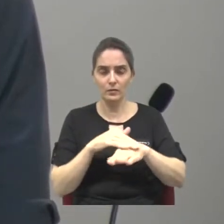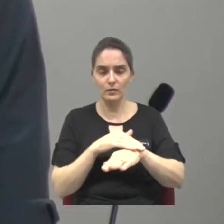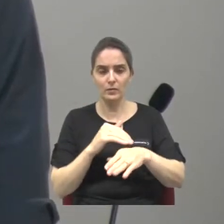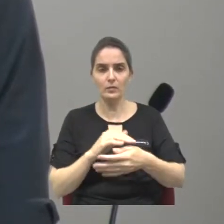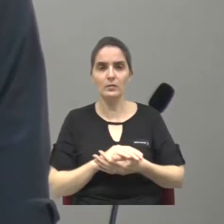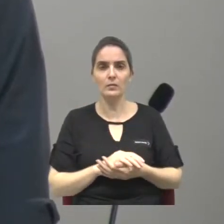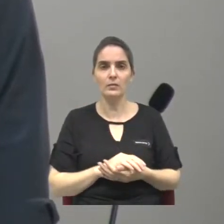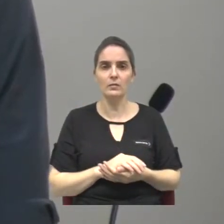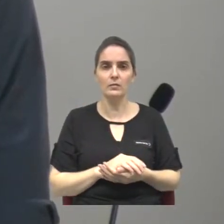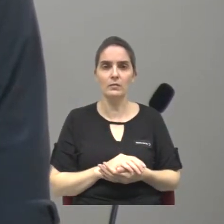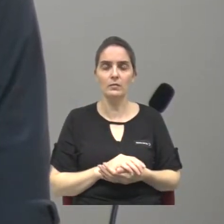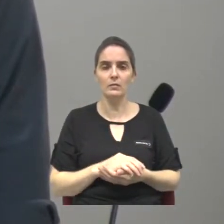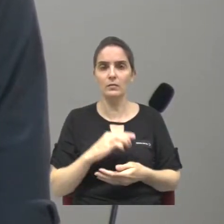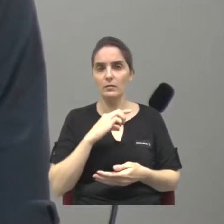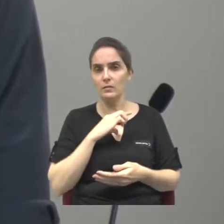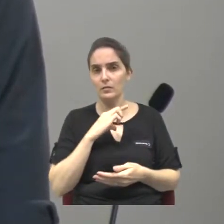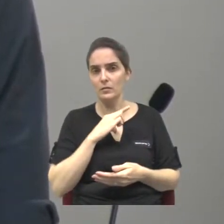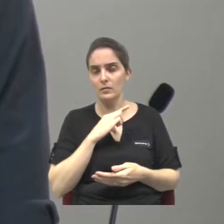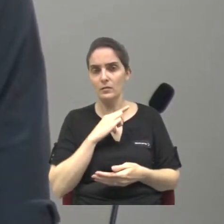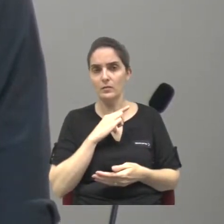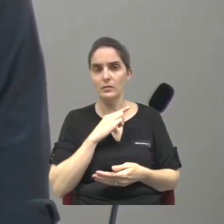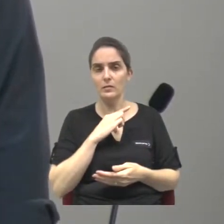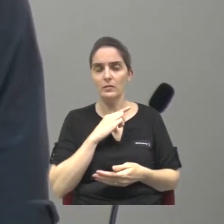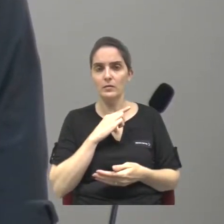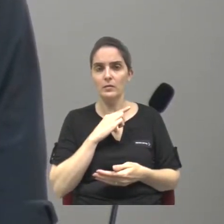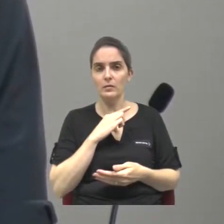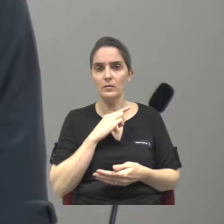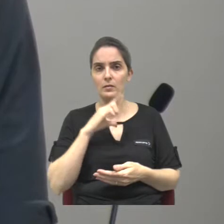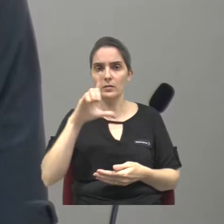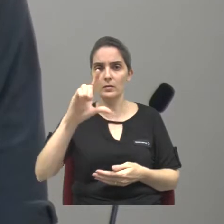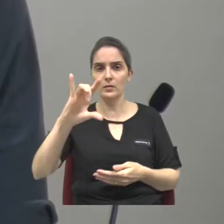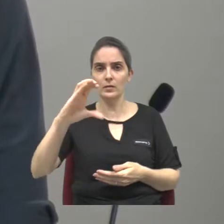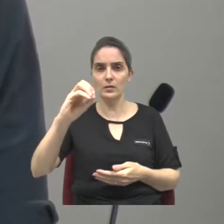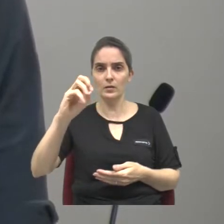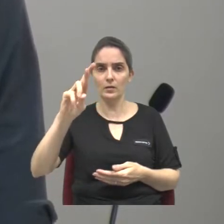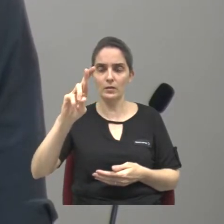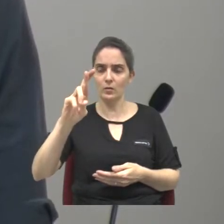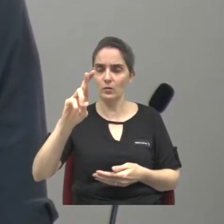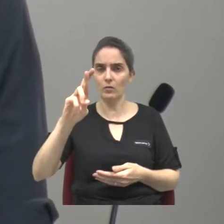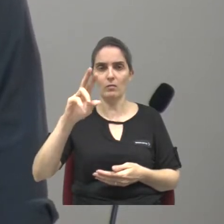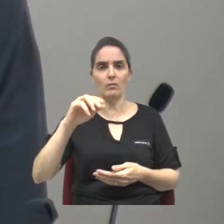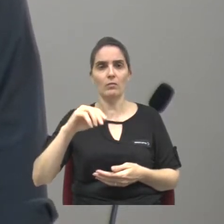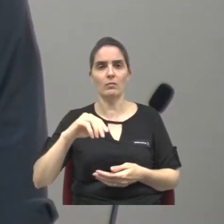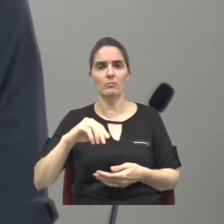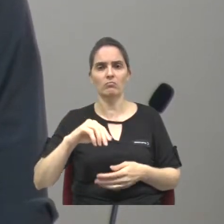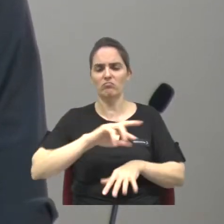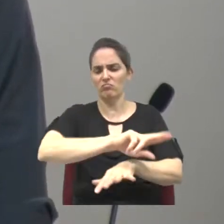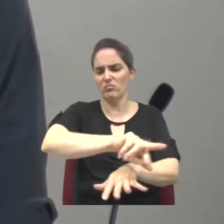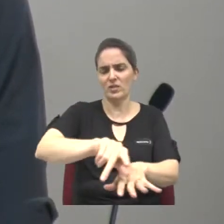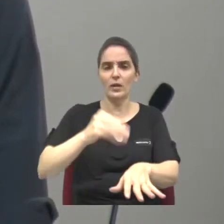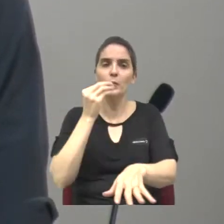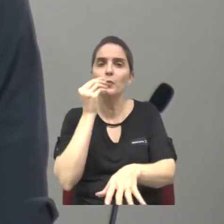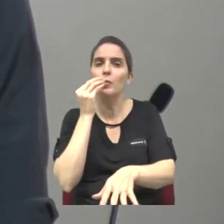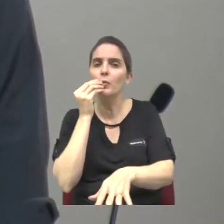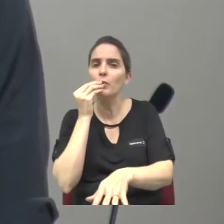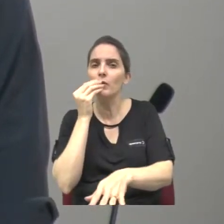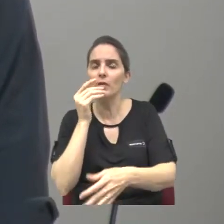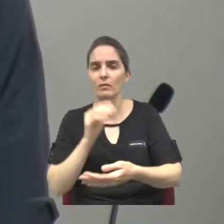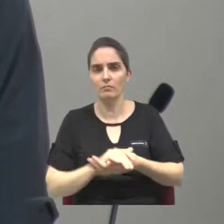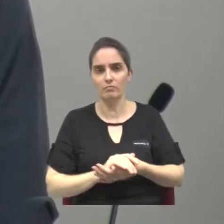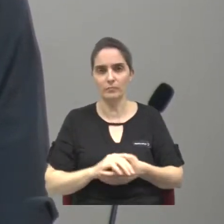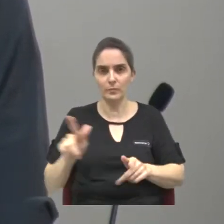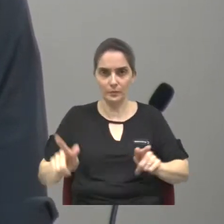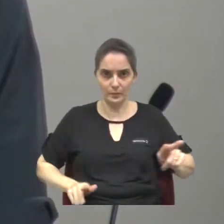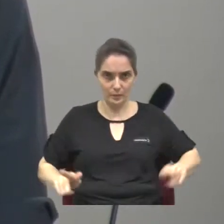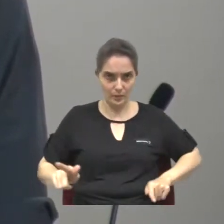É... Vai aquele licor, tem vários sabores, vários... E o meu primo, conversando com o meu primo no final de semana,